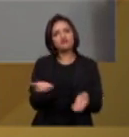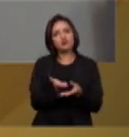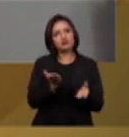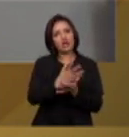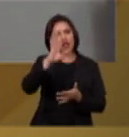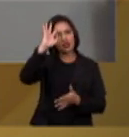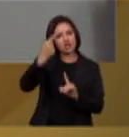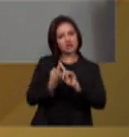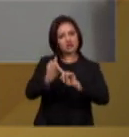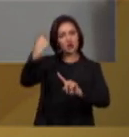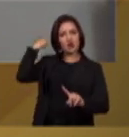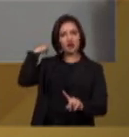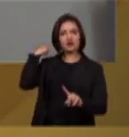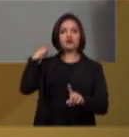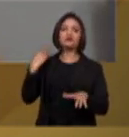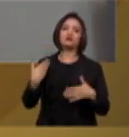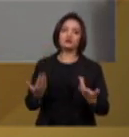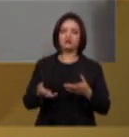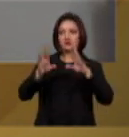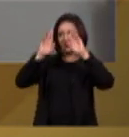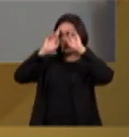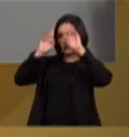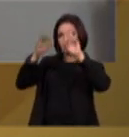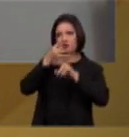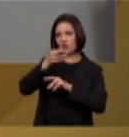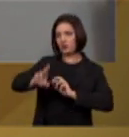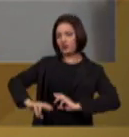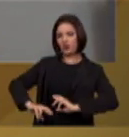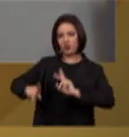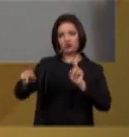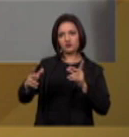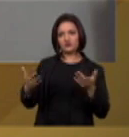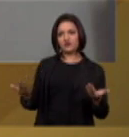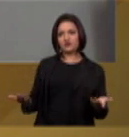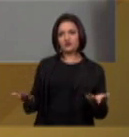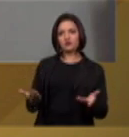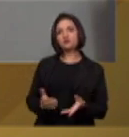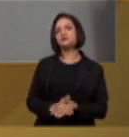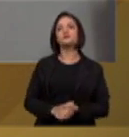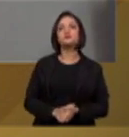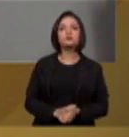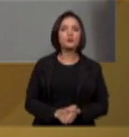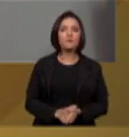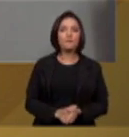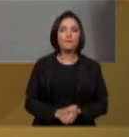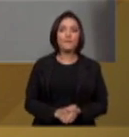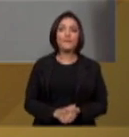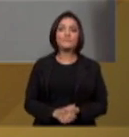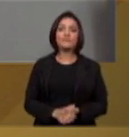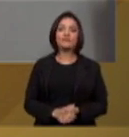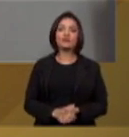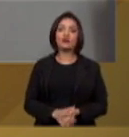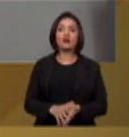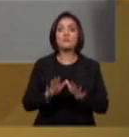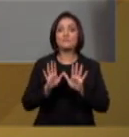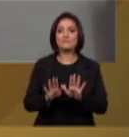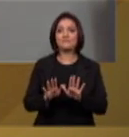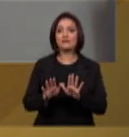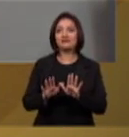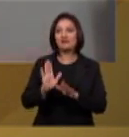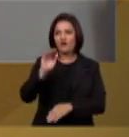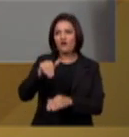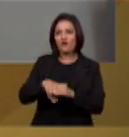com todo o respeito que eu devo à divergência que já foi aberta, mas como era voto vista,